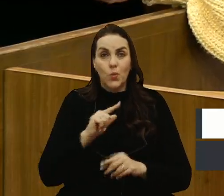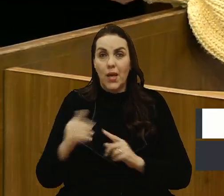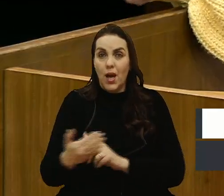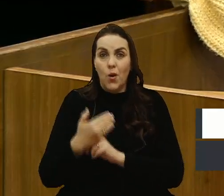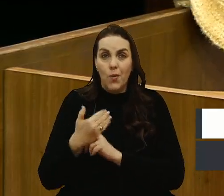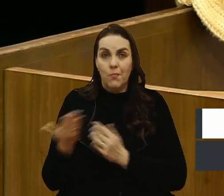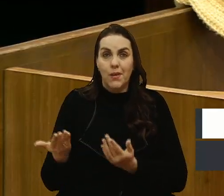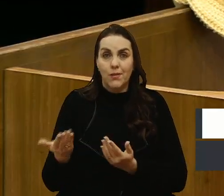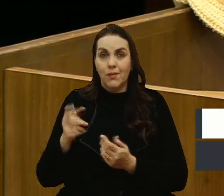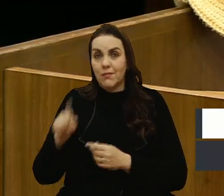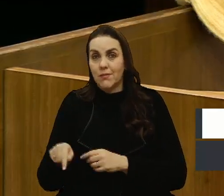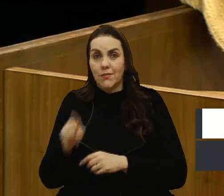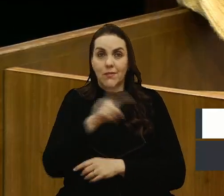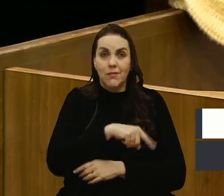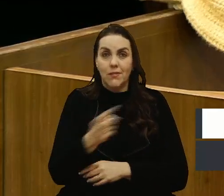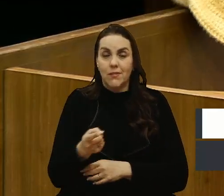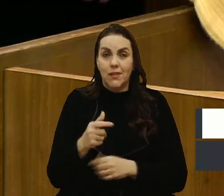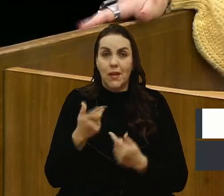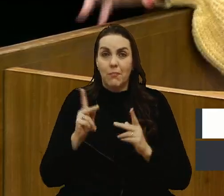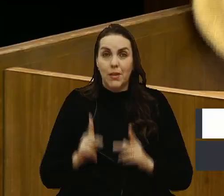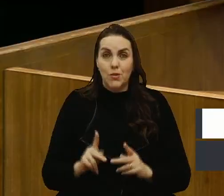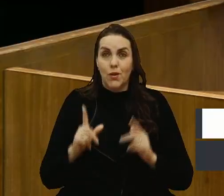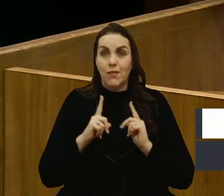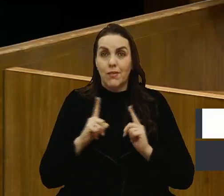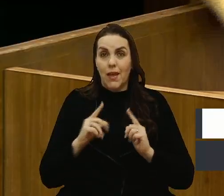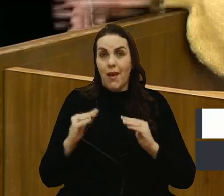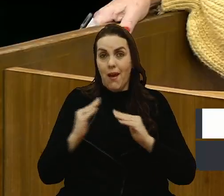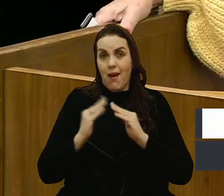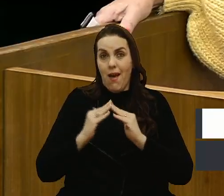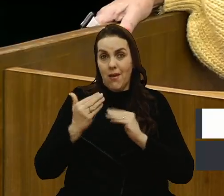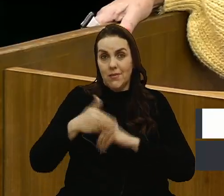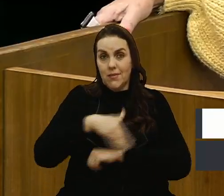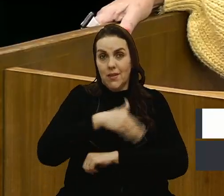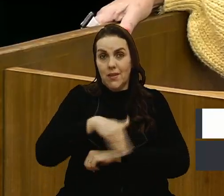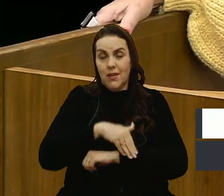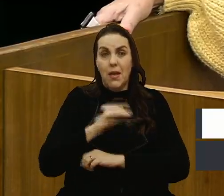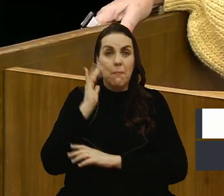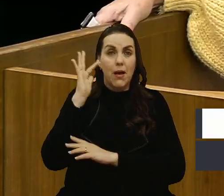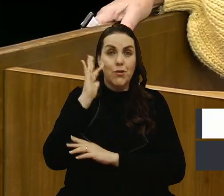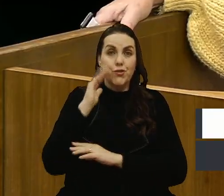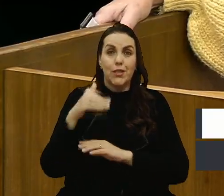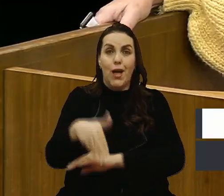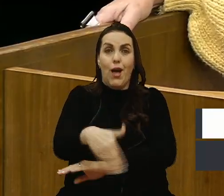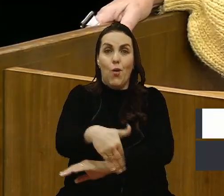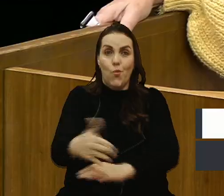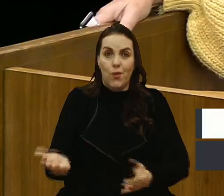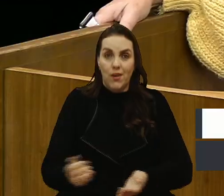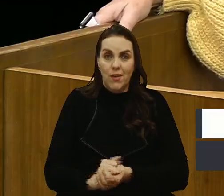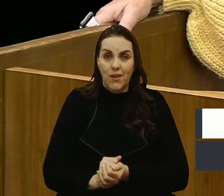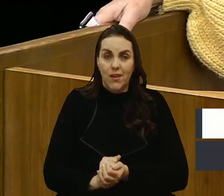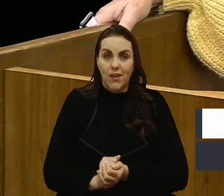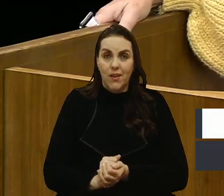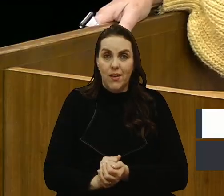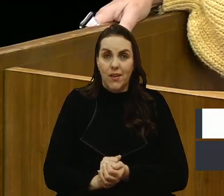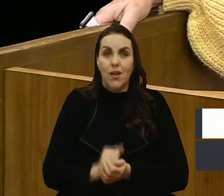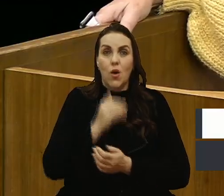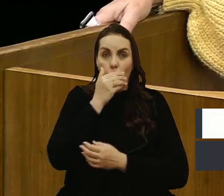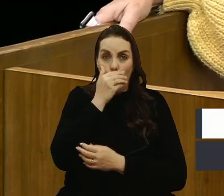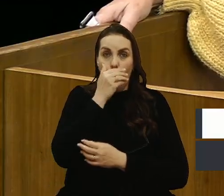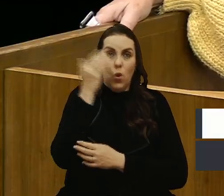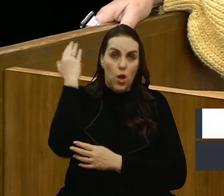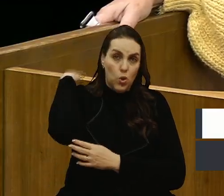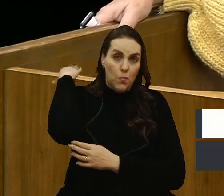acolhimento nem para as pessoas que têm endereço, imagina para as pessoas em situação de rua. A tuberculose